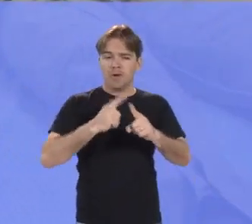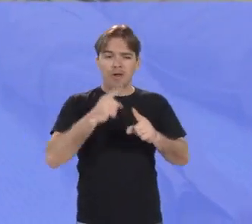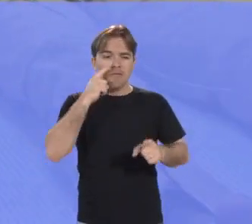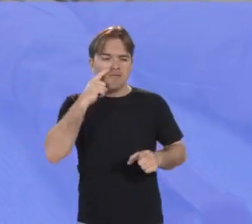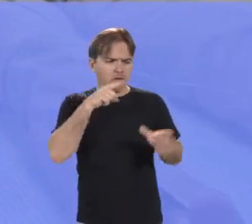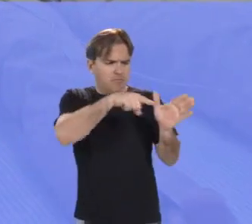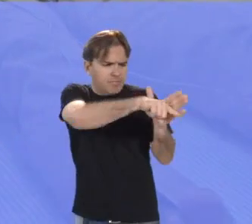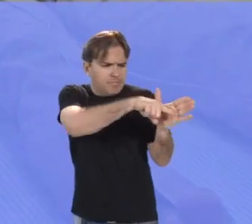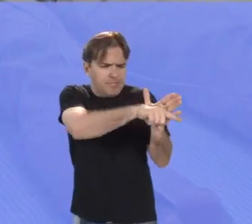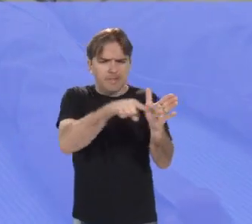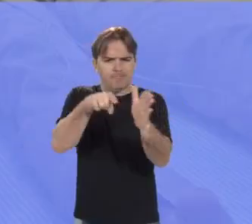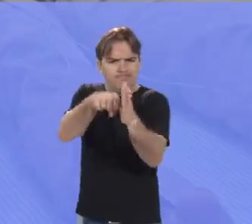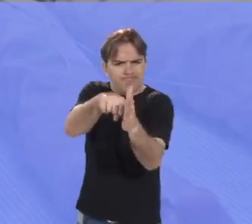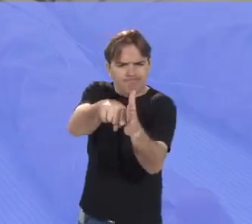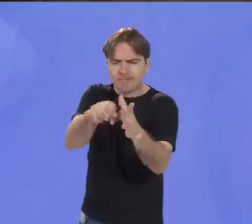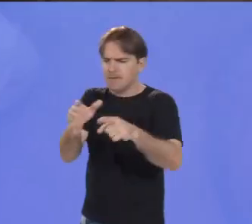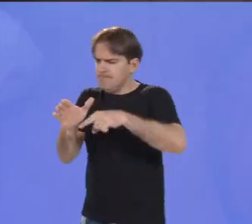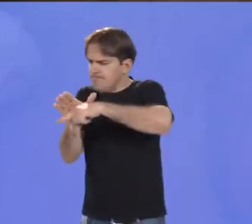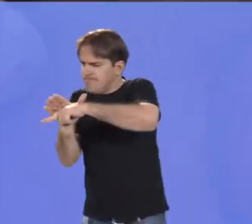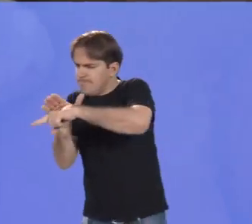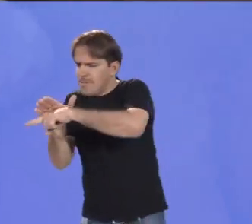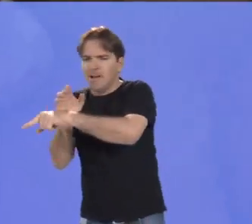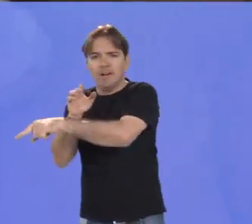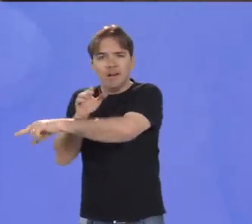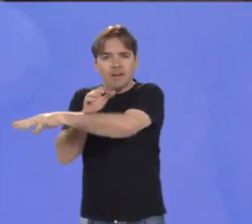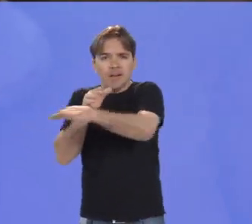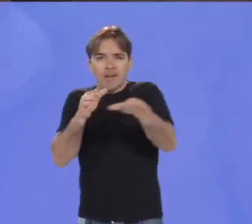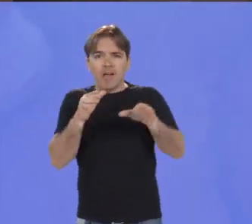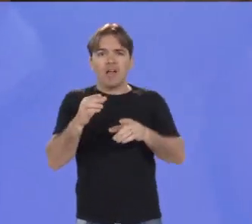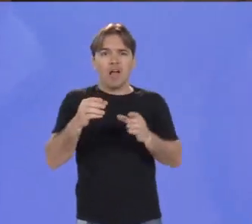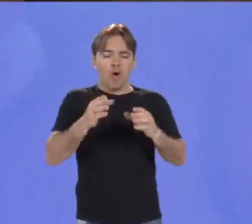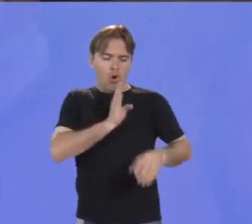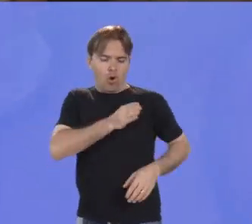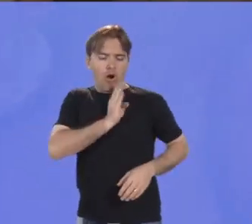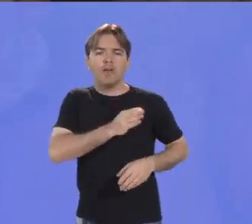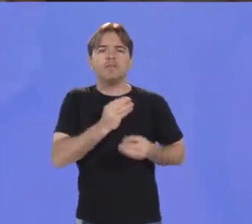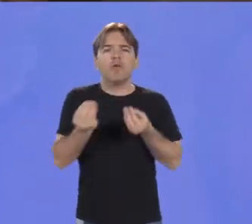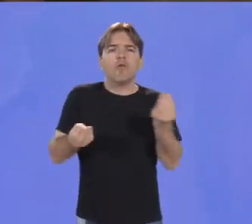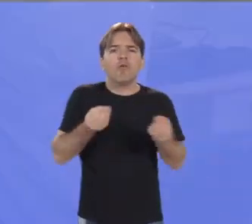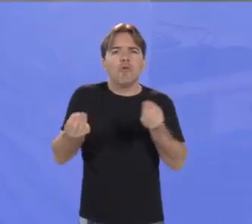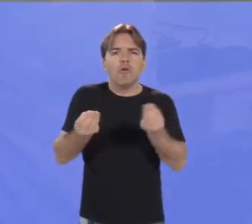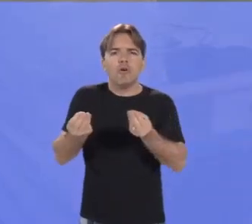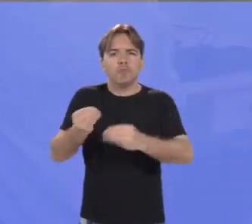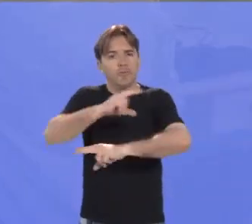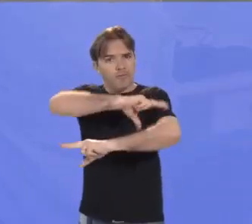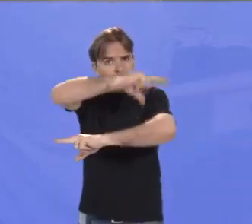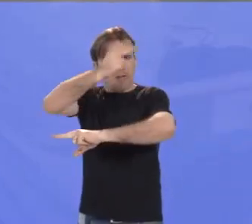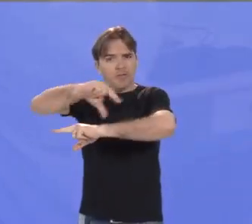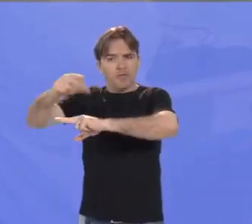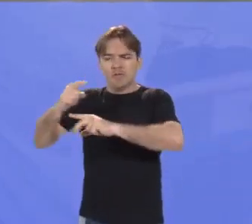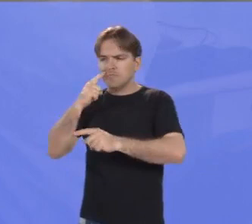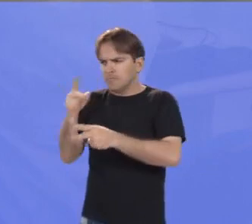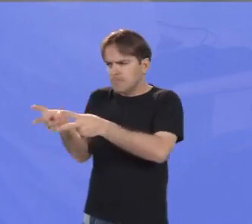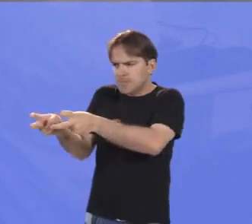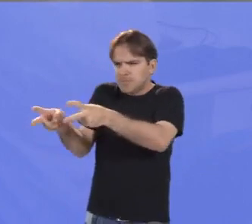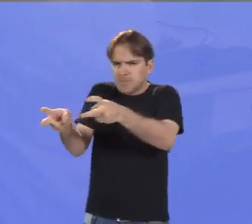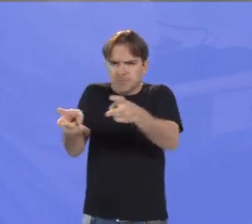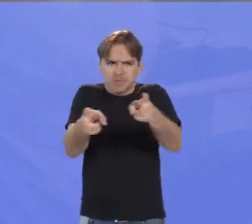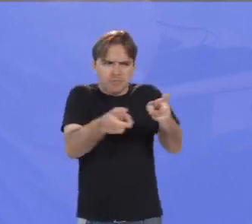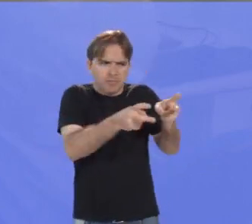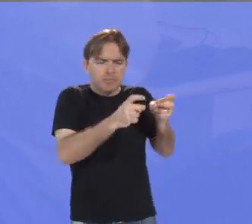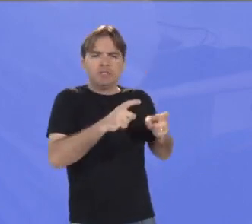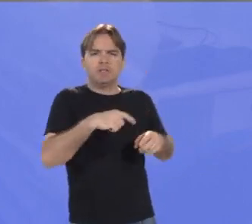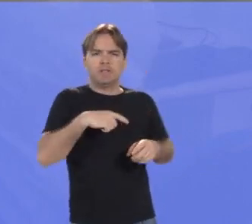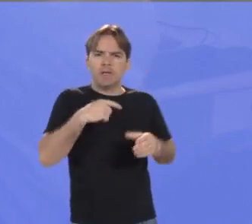possamos investigar como está a situação da saúde cardiovascular das pessoas ao longo do Vale do São Francisco. E aí os indígenas